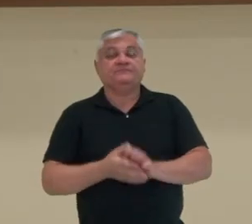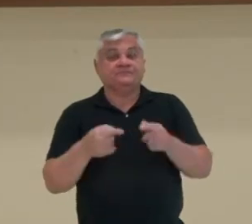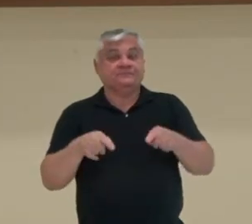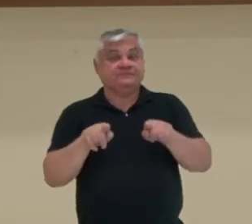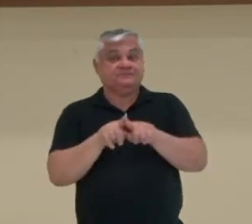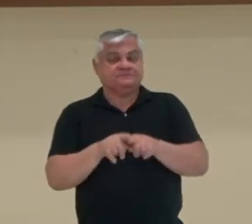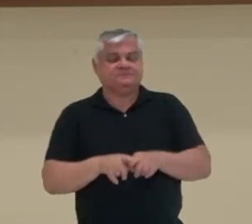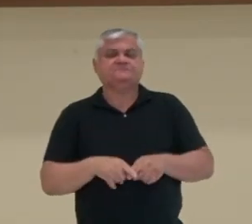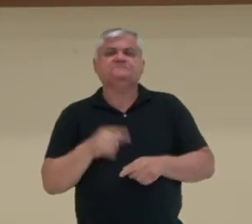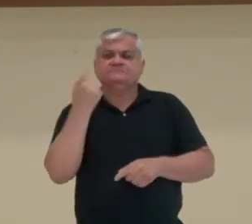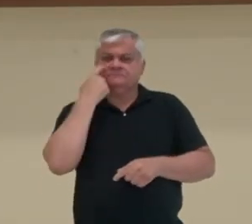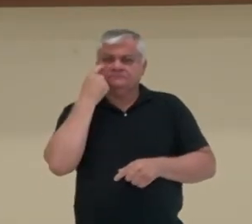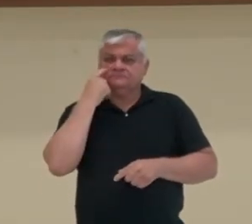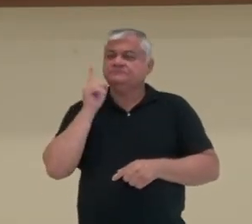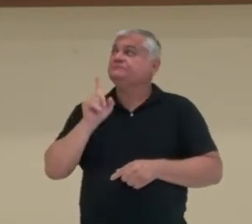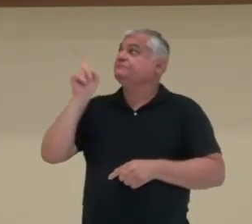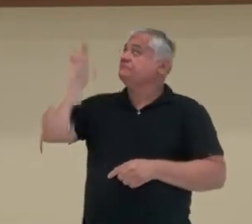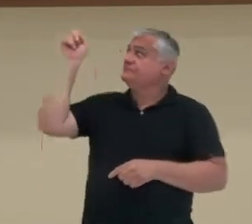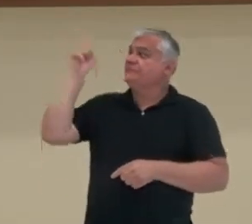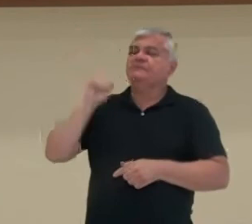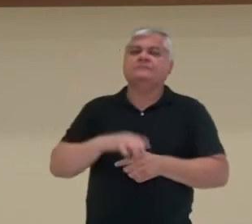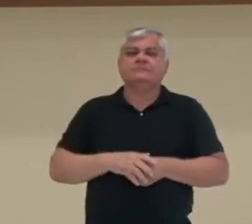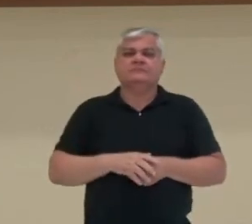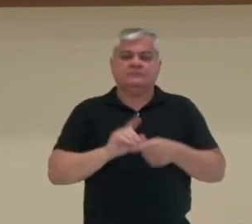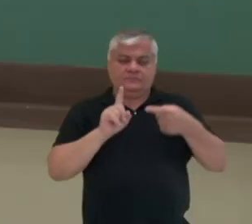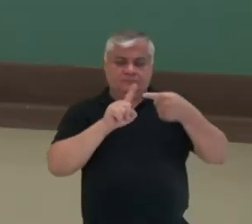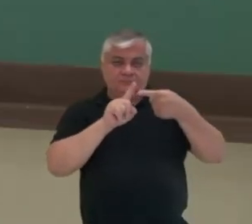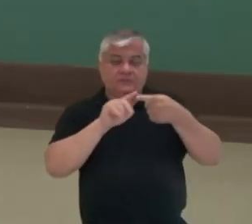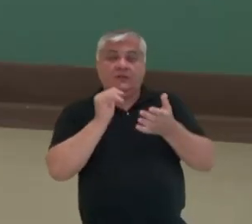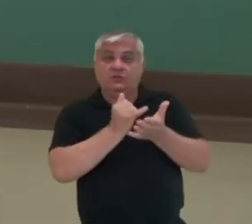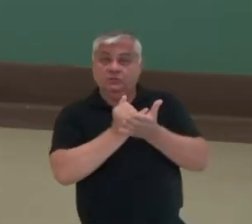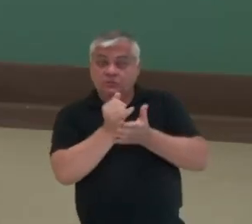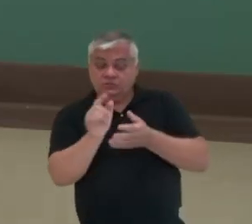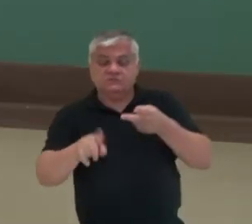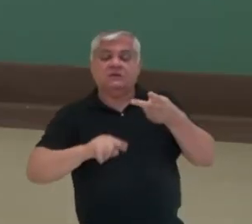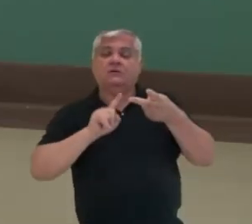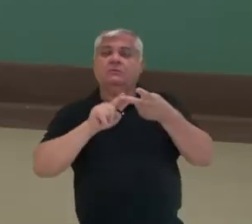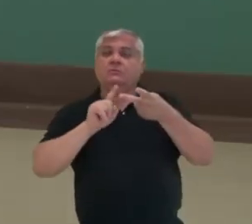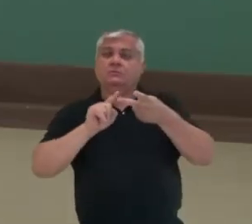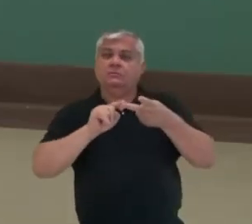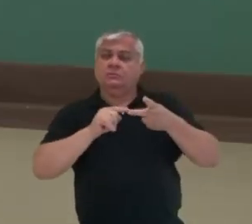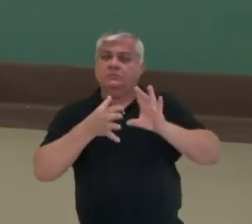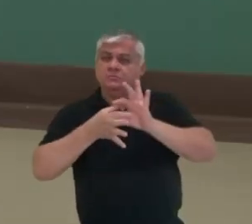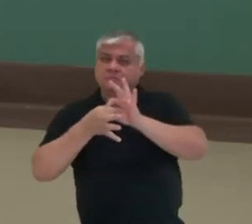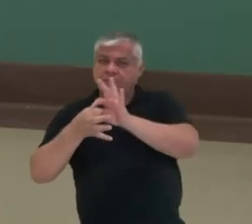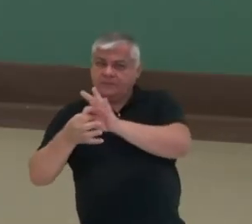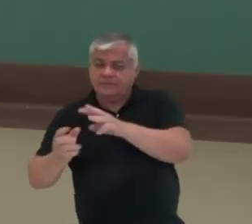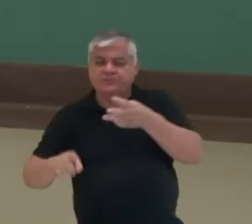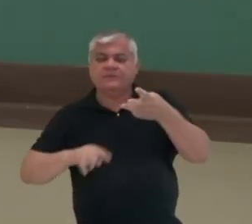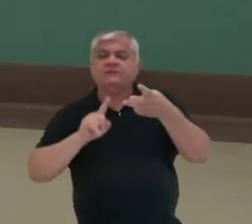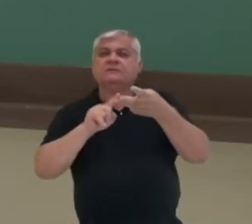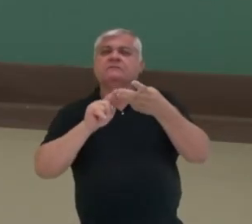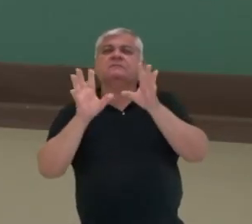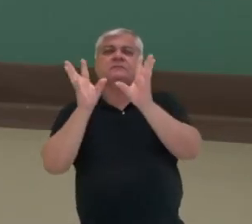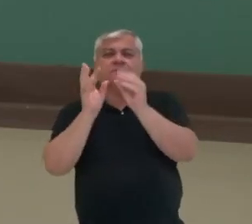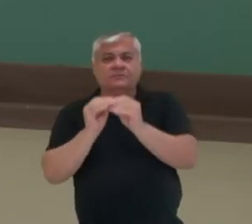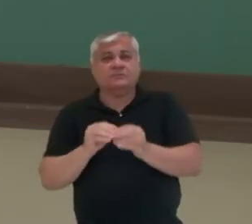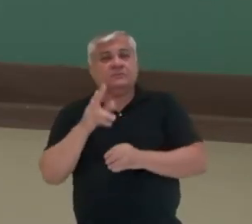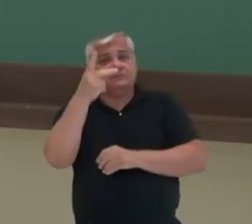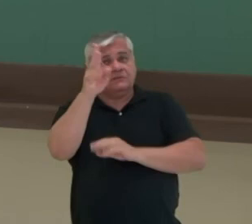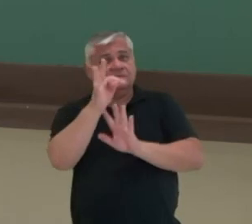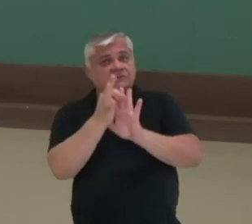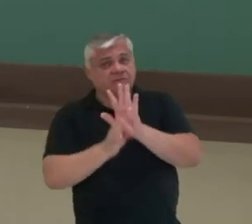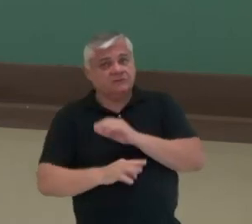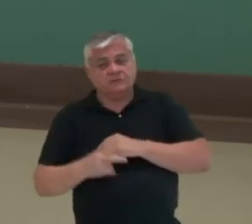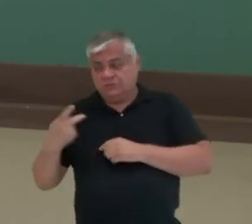Voltei. Estamos vendo a introdução, o desenvolvimento, a conclusão do seu texto, cara estudante. Então, vocês fizeram em dupla, viram